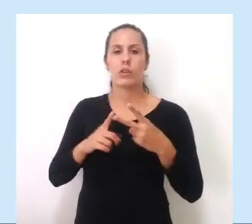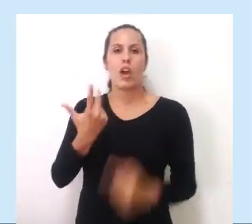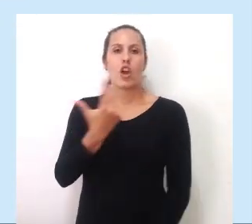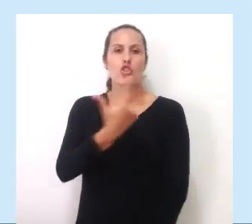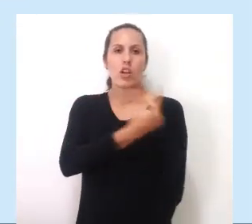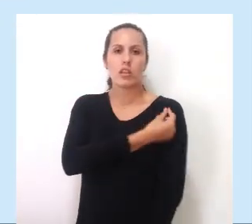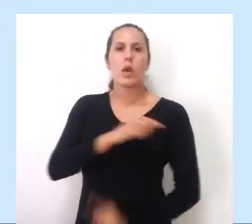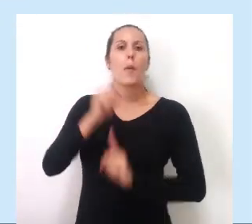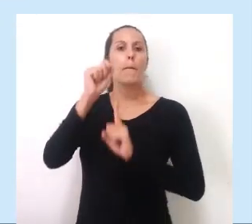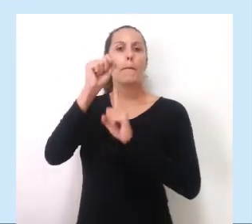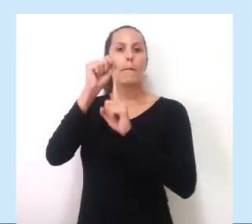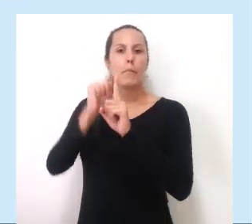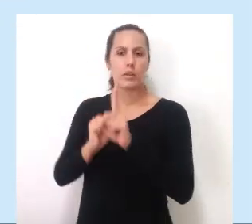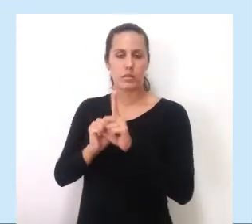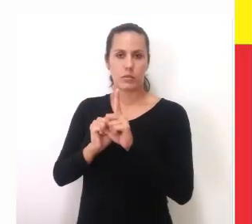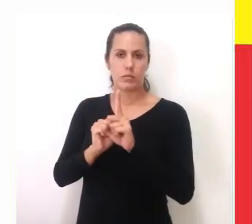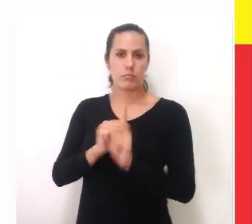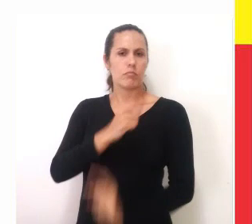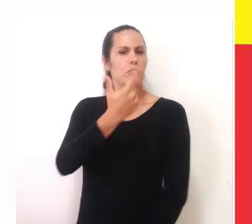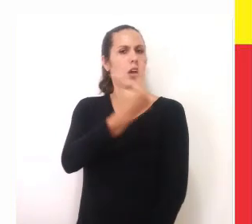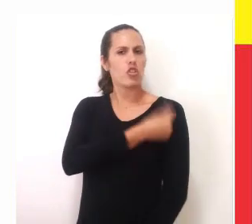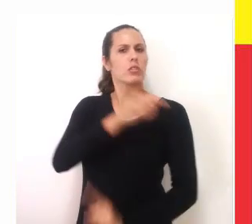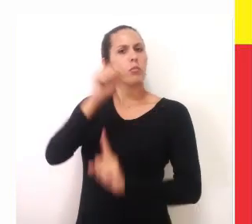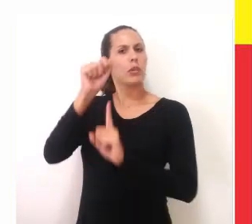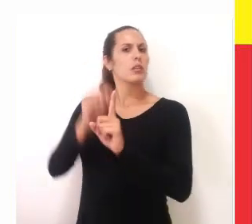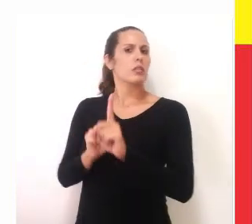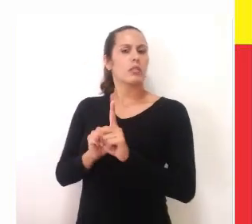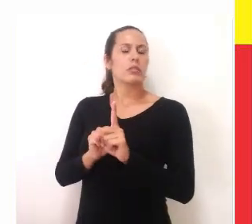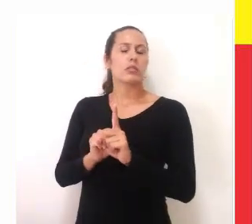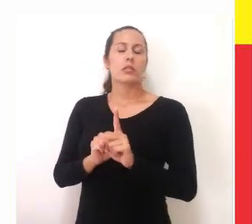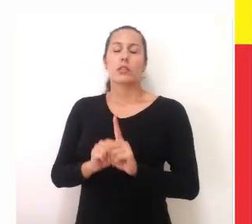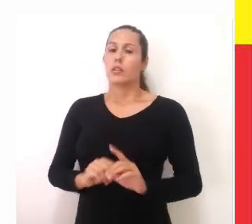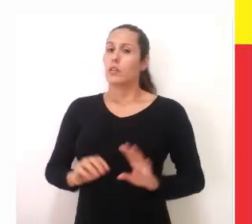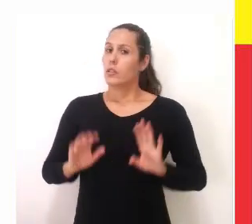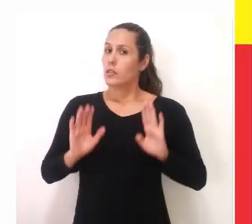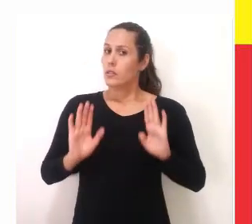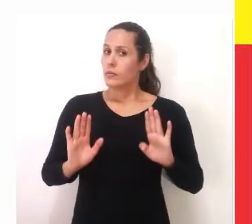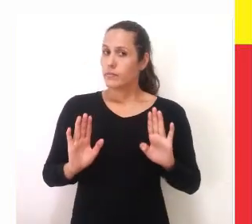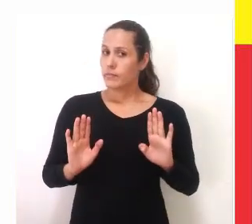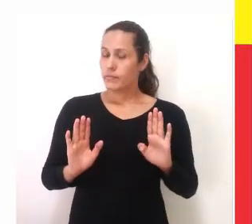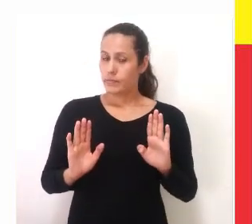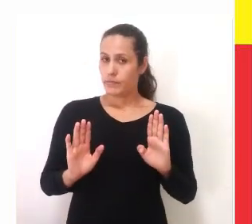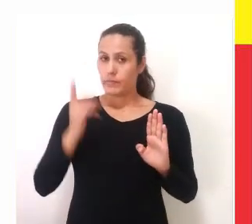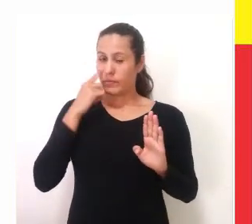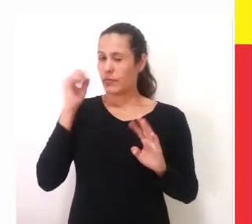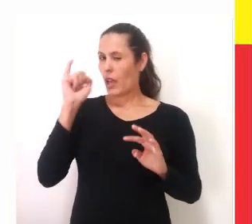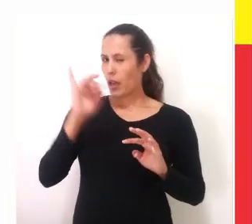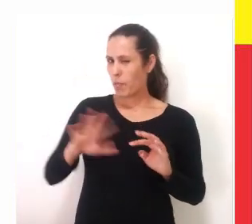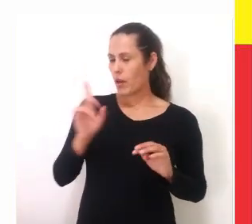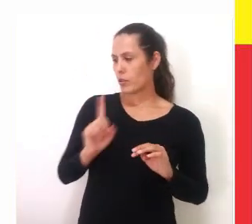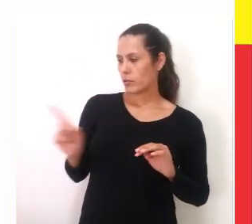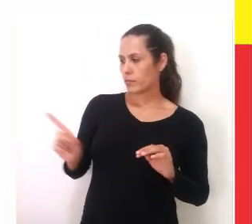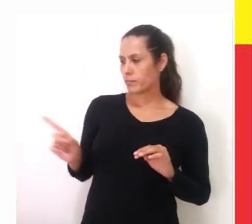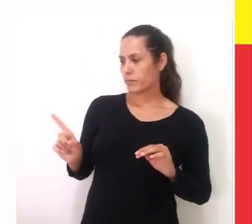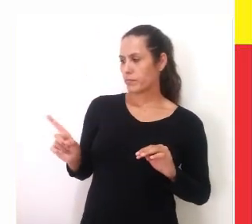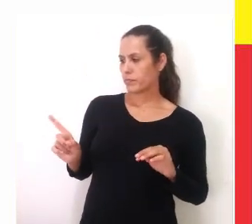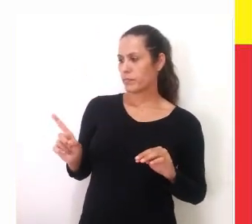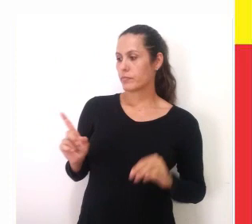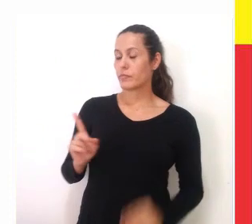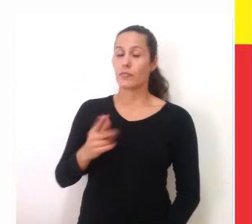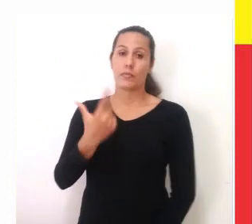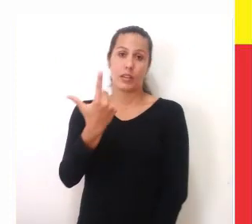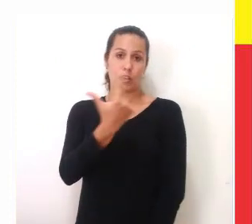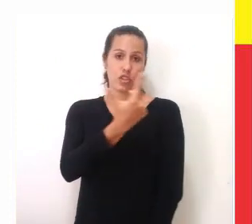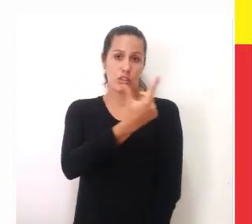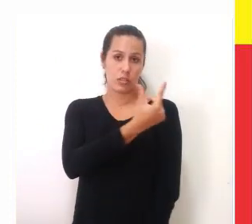Então se liguem. Injeção mensal. Olha o nome, injeção mensal. Então, veja